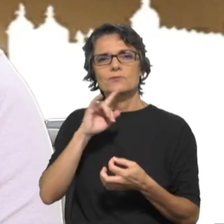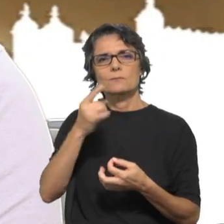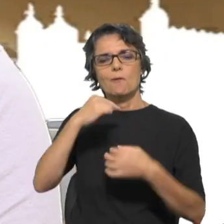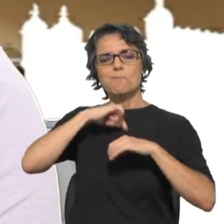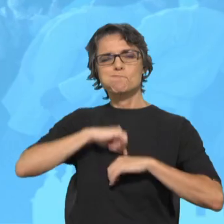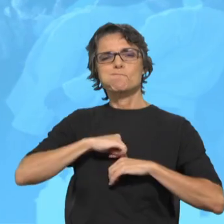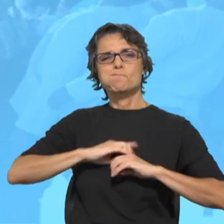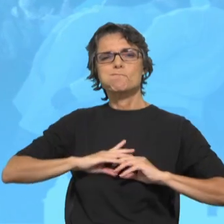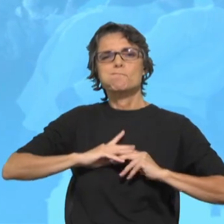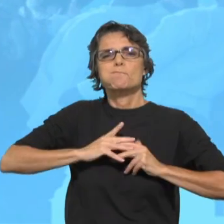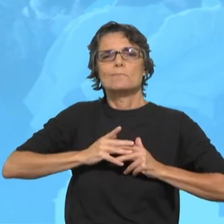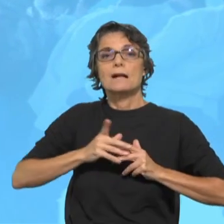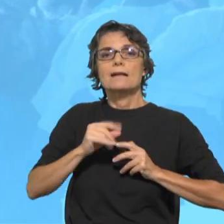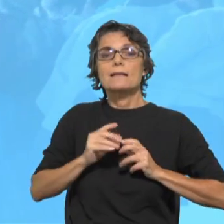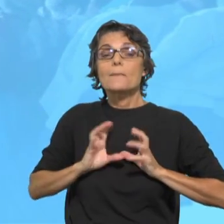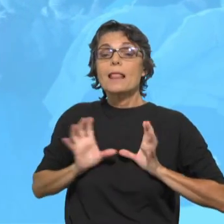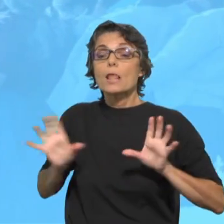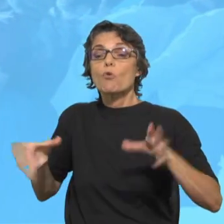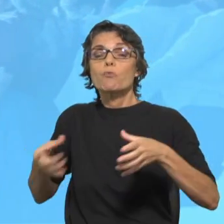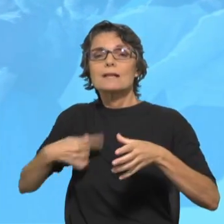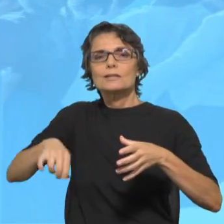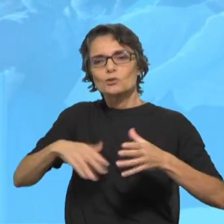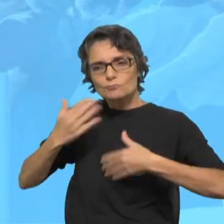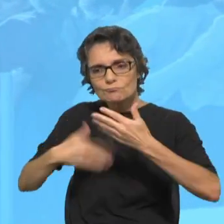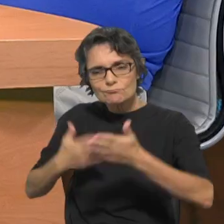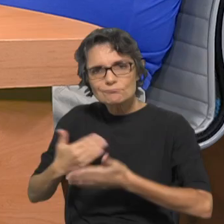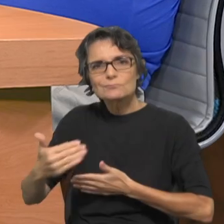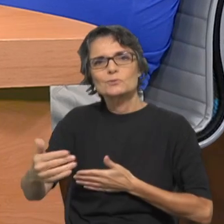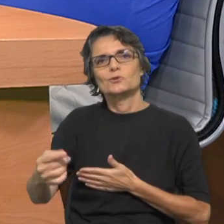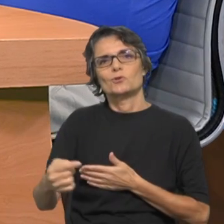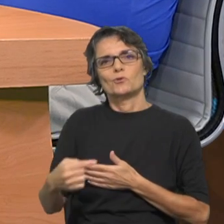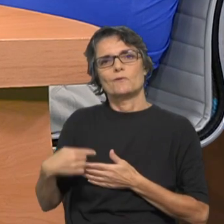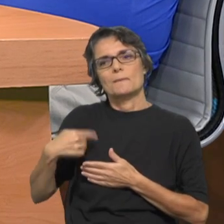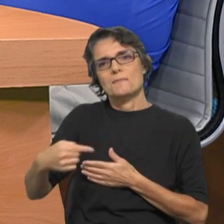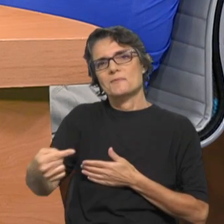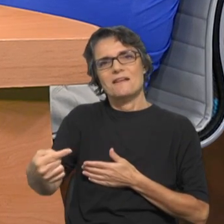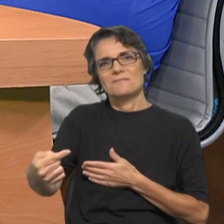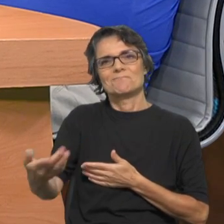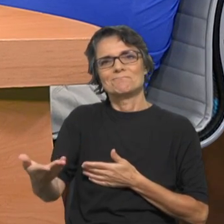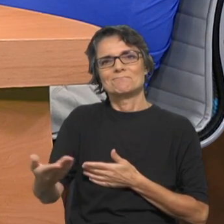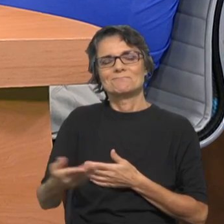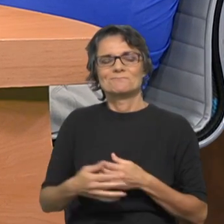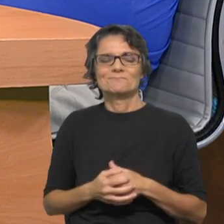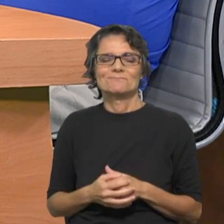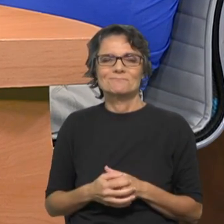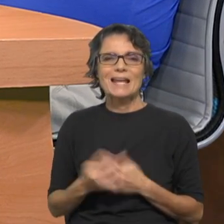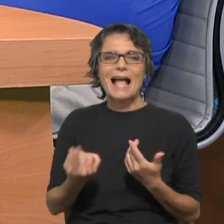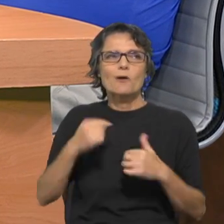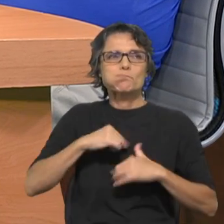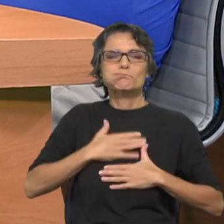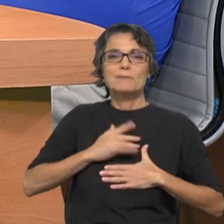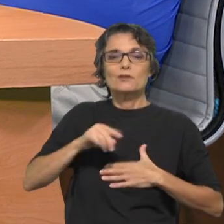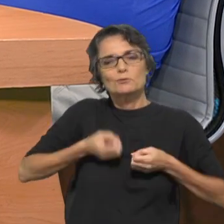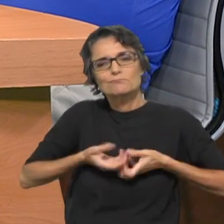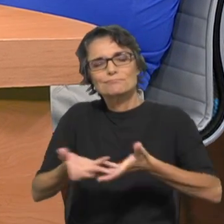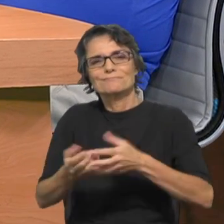também principalmente na comunidade e na nossa paróquia. Onde estão inseridos, não é? Exatamente, portanto, acaba por ser muito